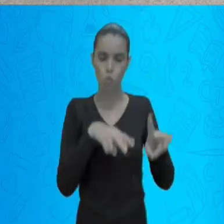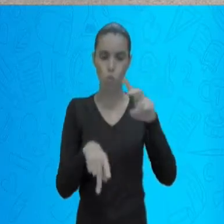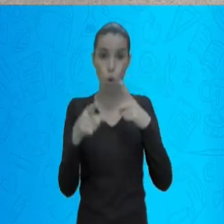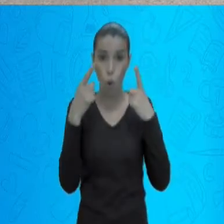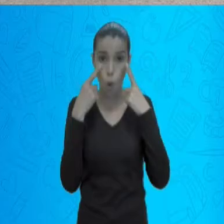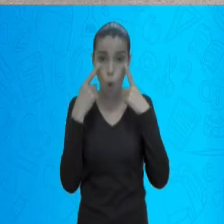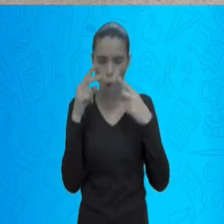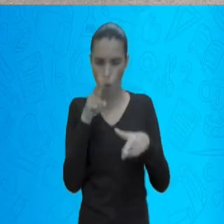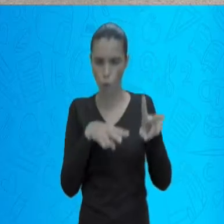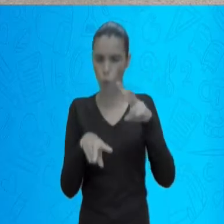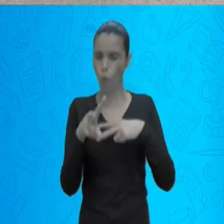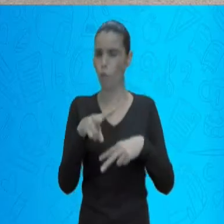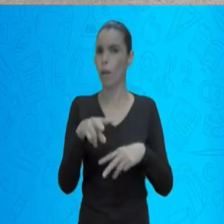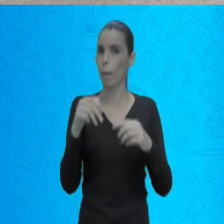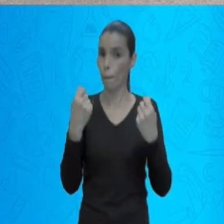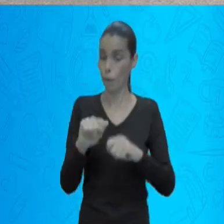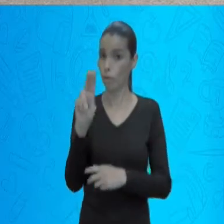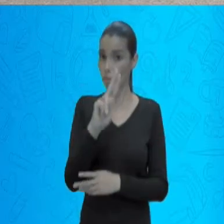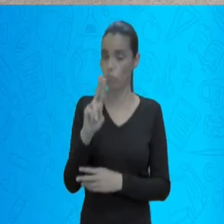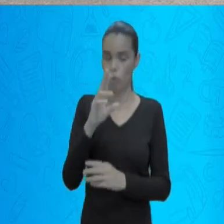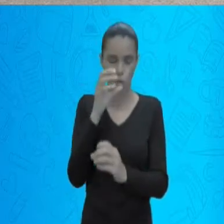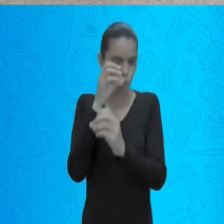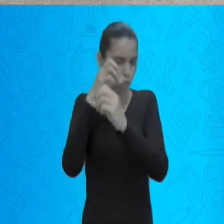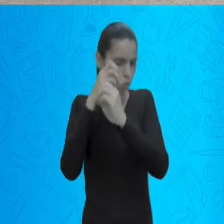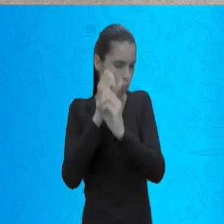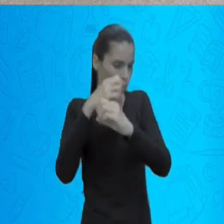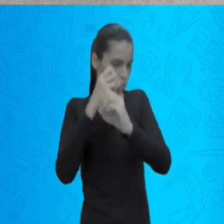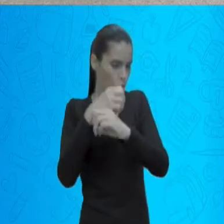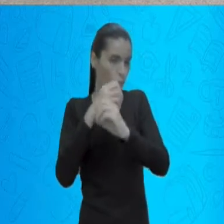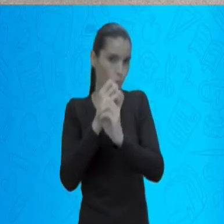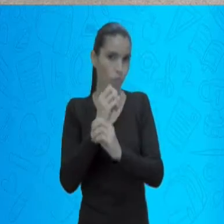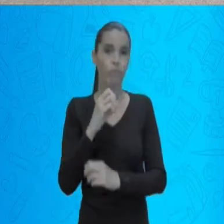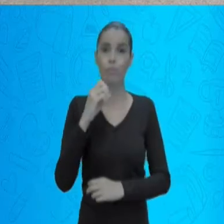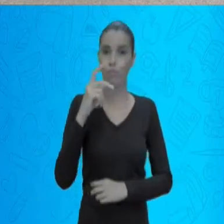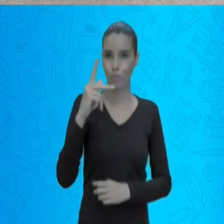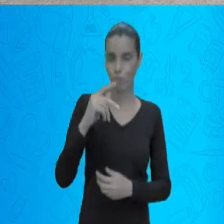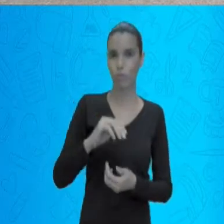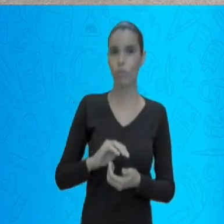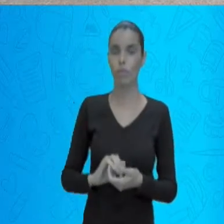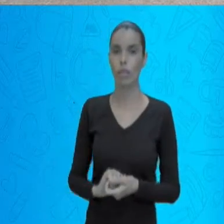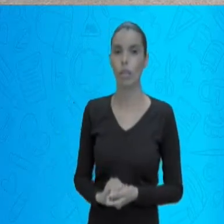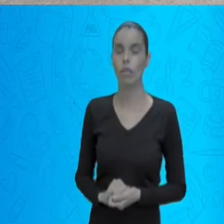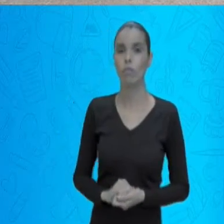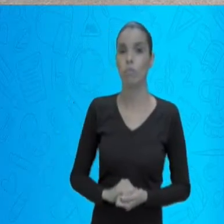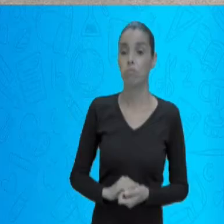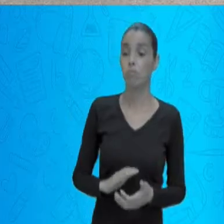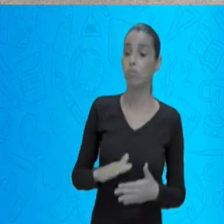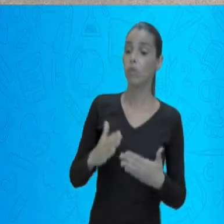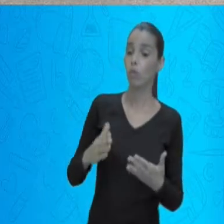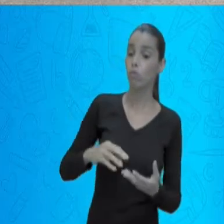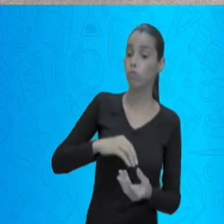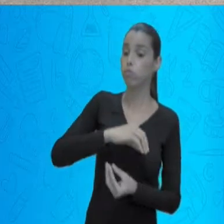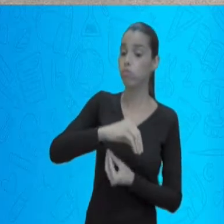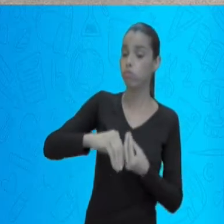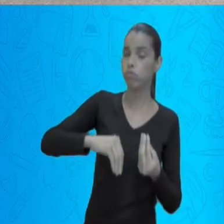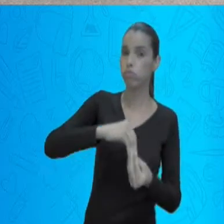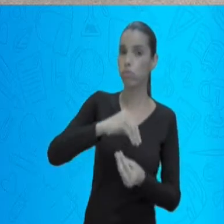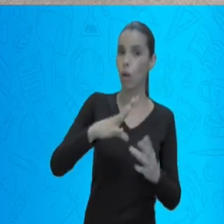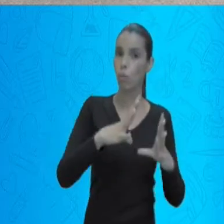a característica visual, nós teremos mistura homogênea